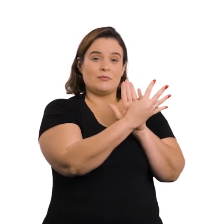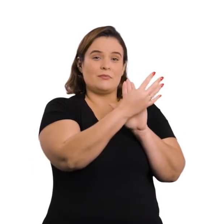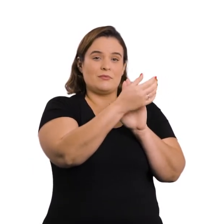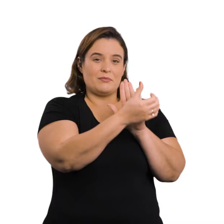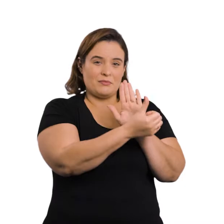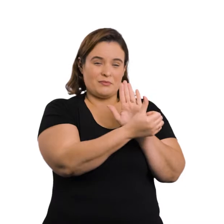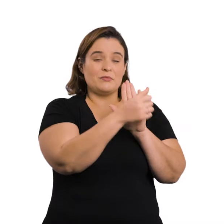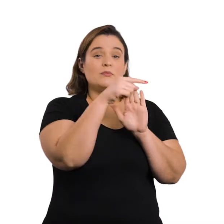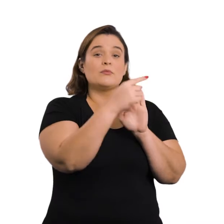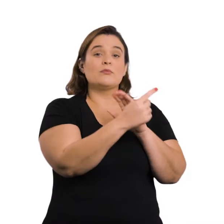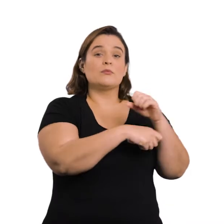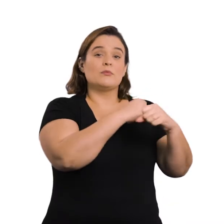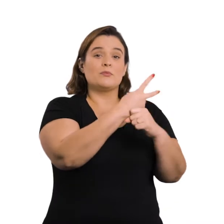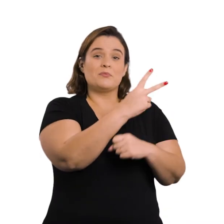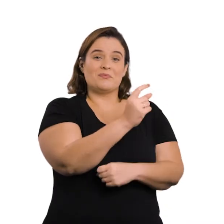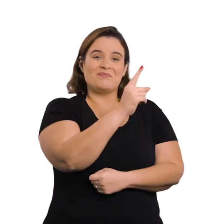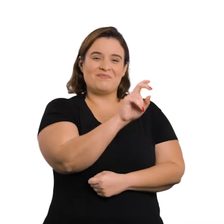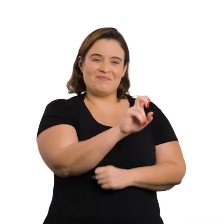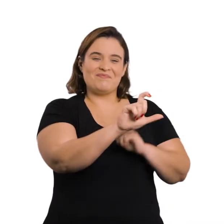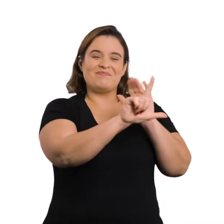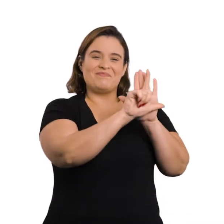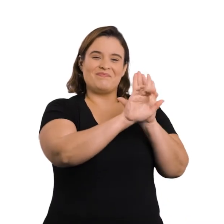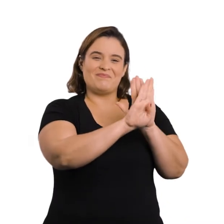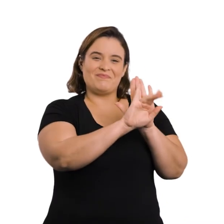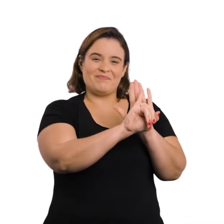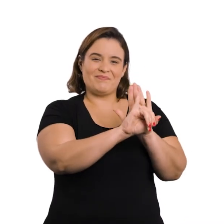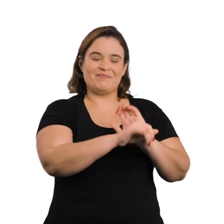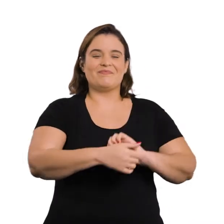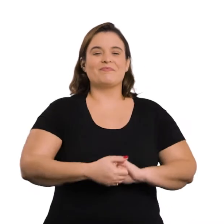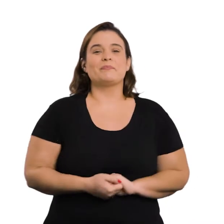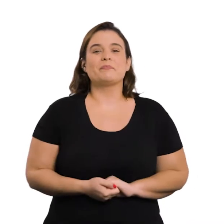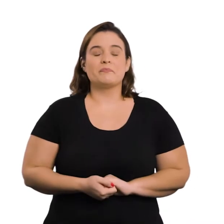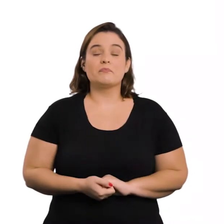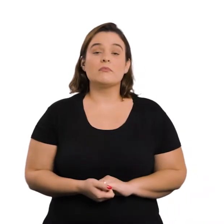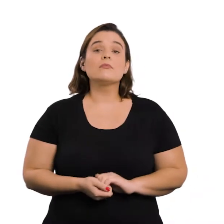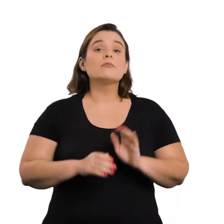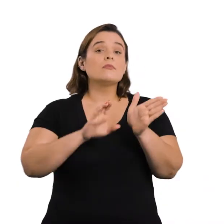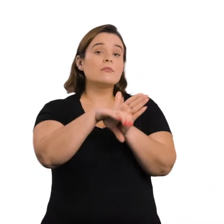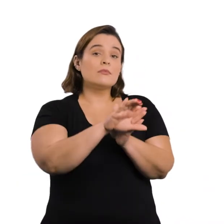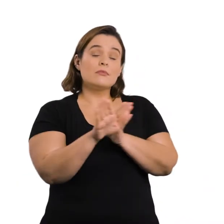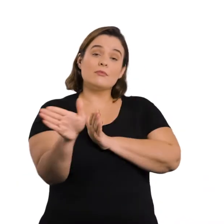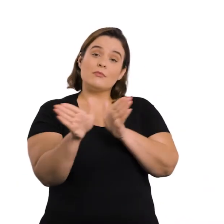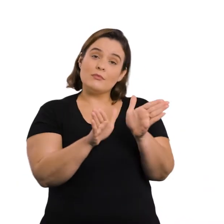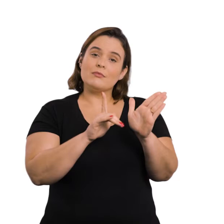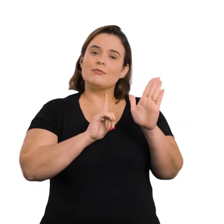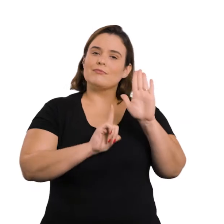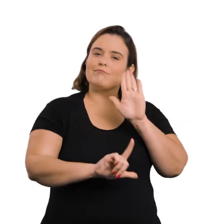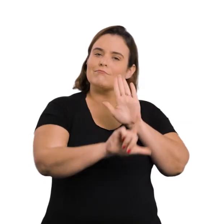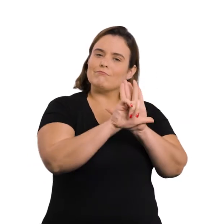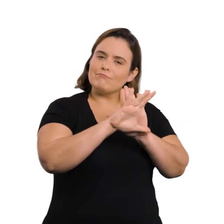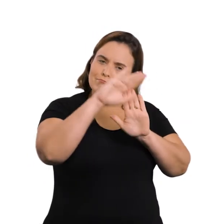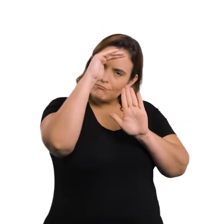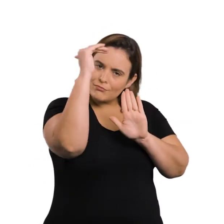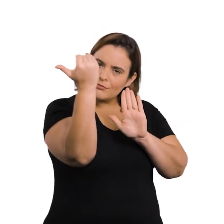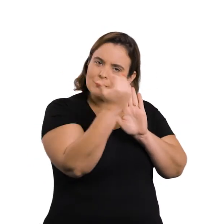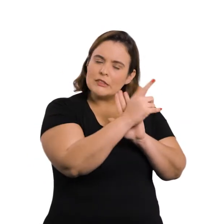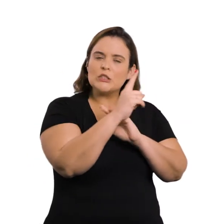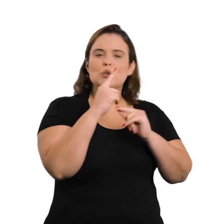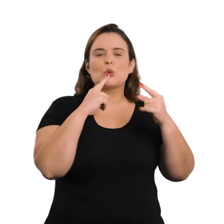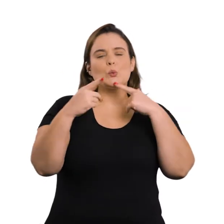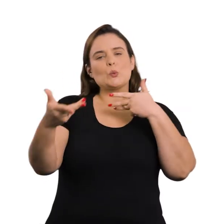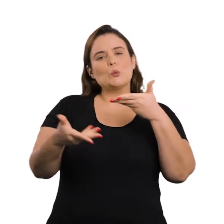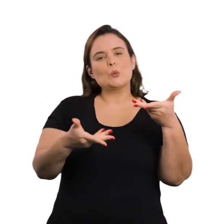de 2015, Lei Brasileira de Inclusão, LBI. O conceito de acessibilidade nos recentes marcos